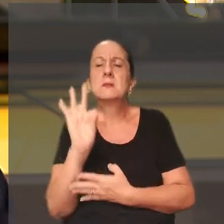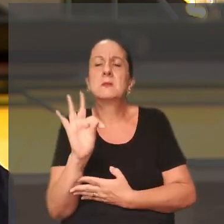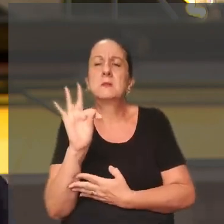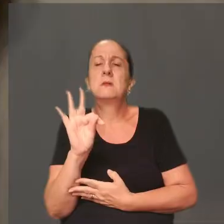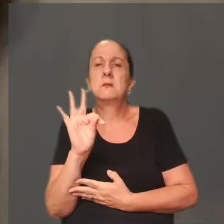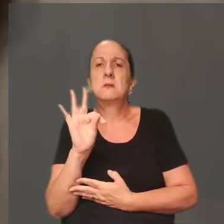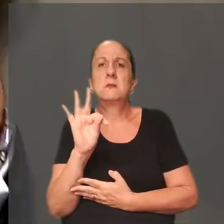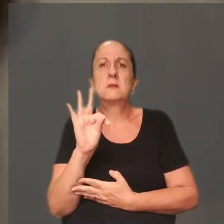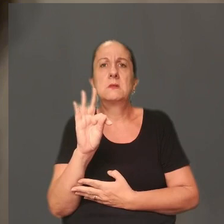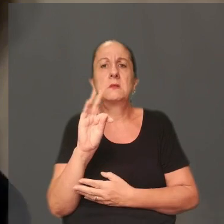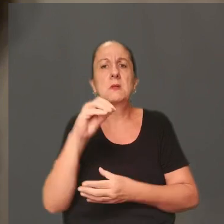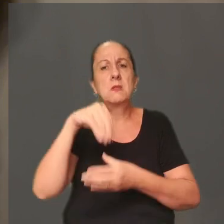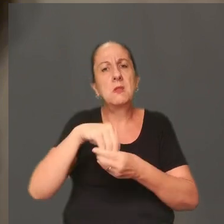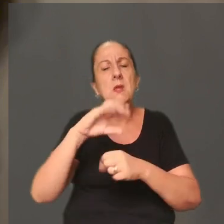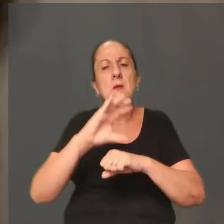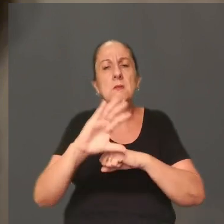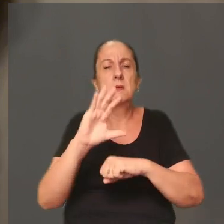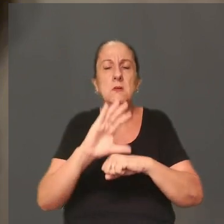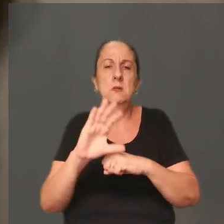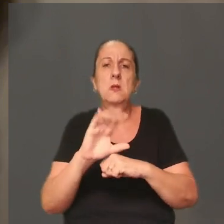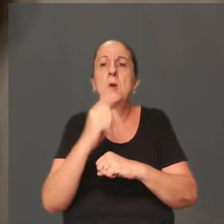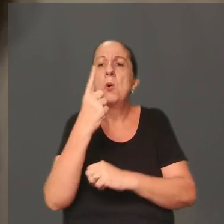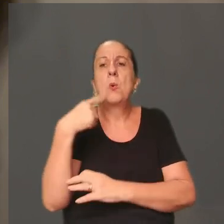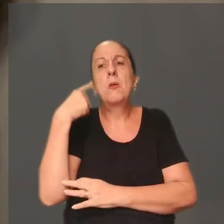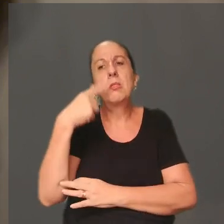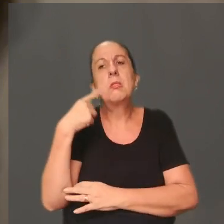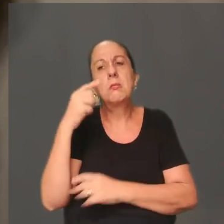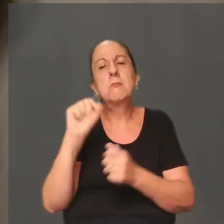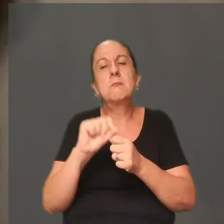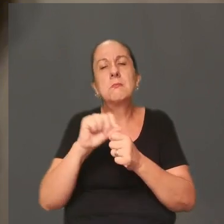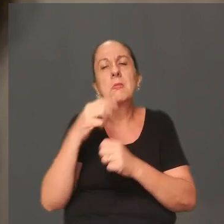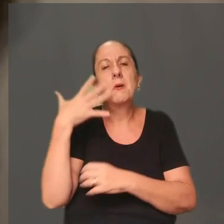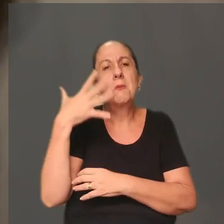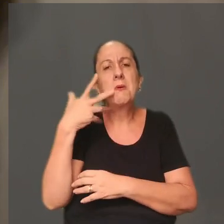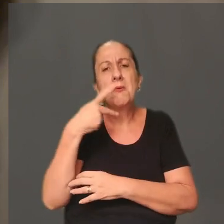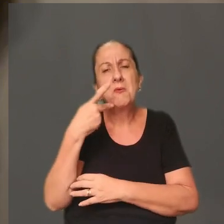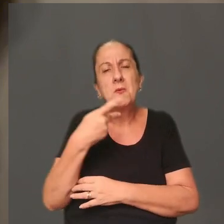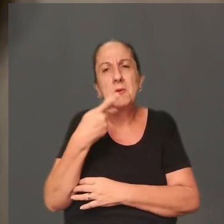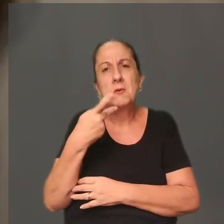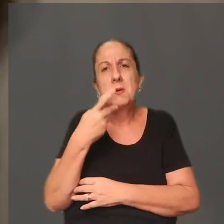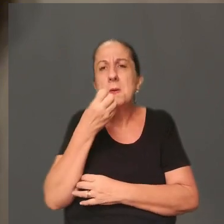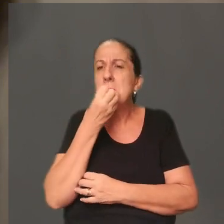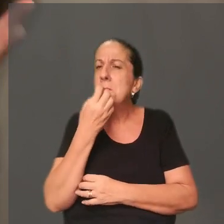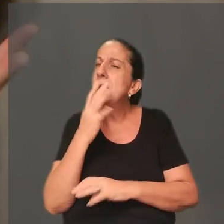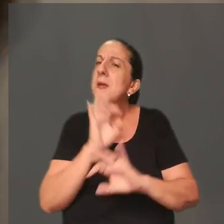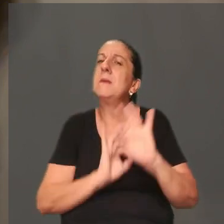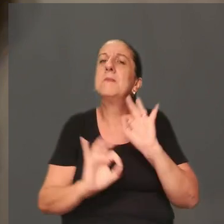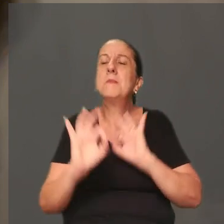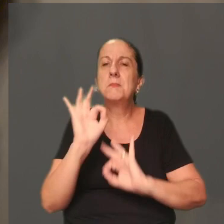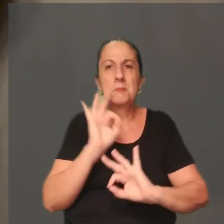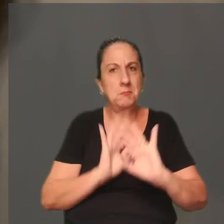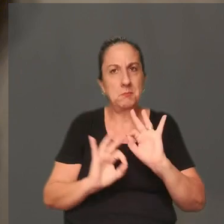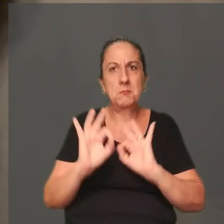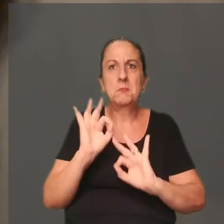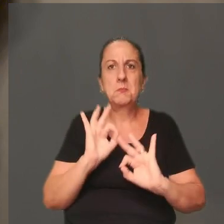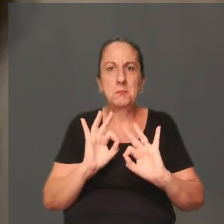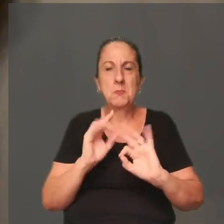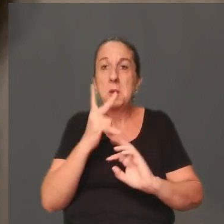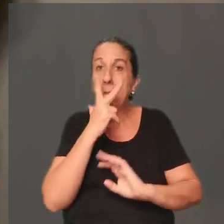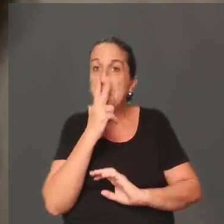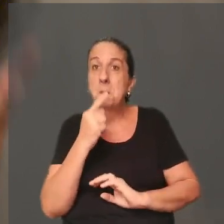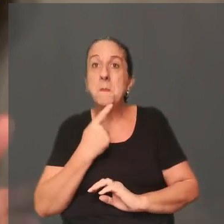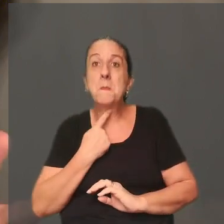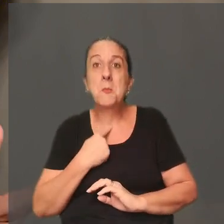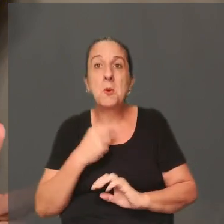né, na Constituição, e um deputado fez um discurso muito bem preparado, ele parece